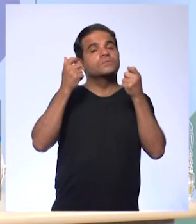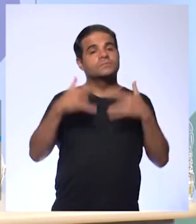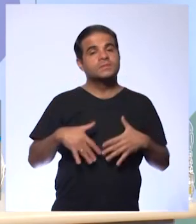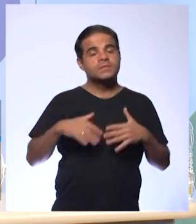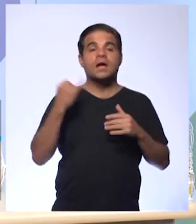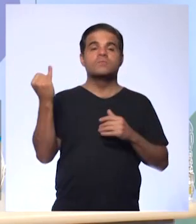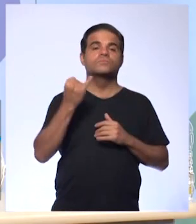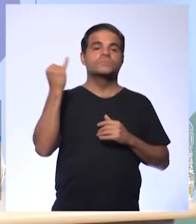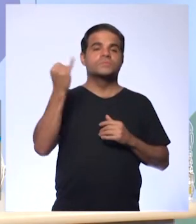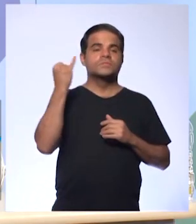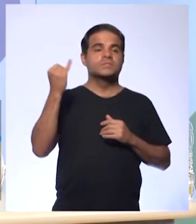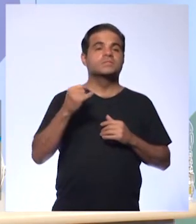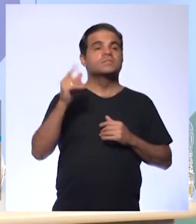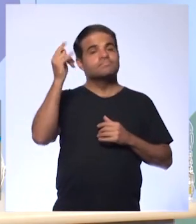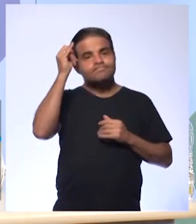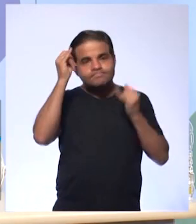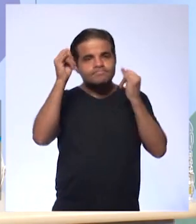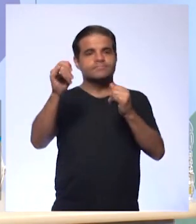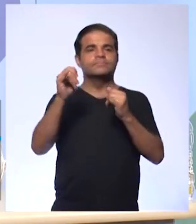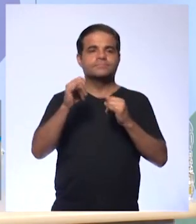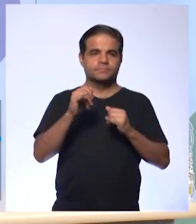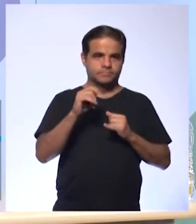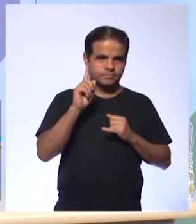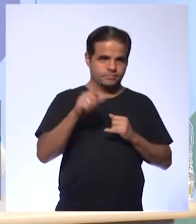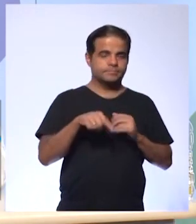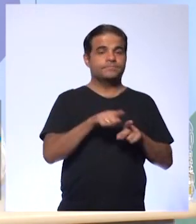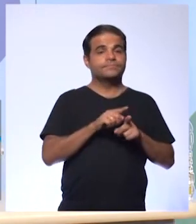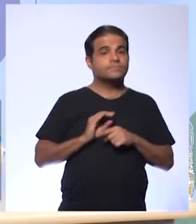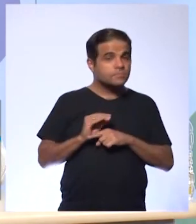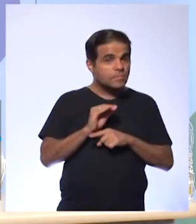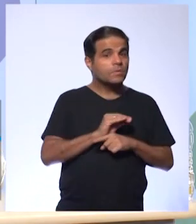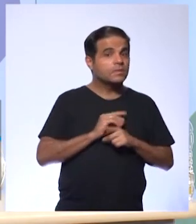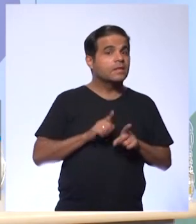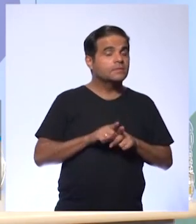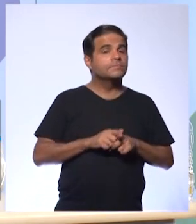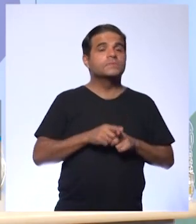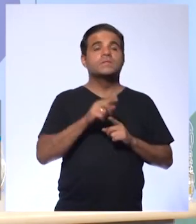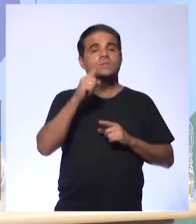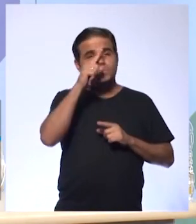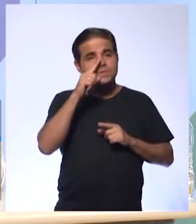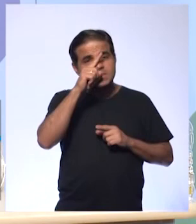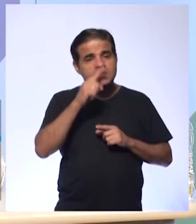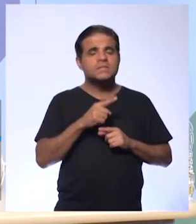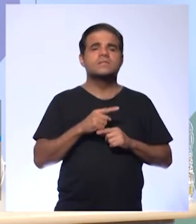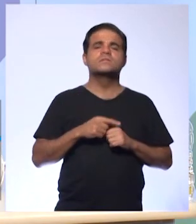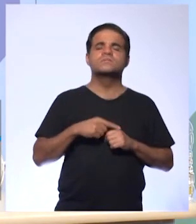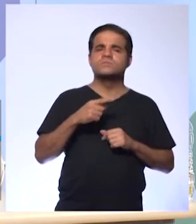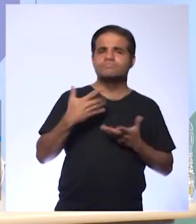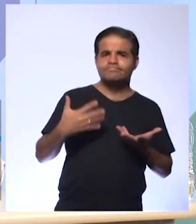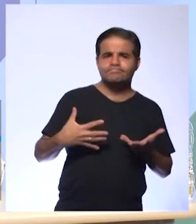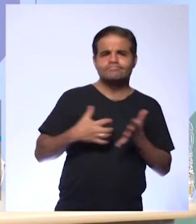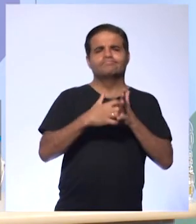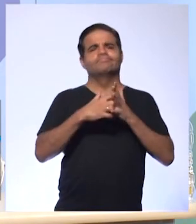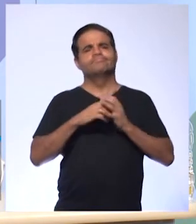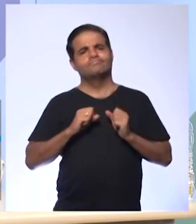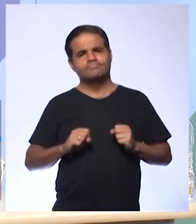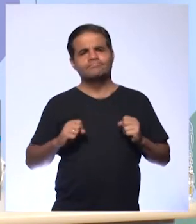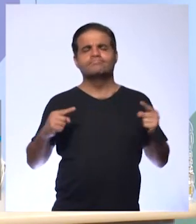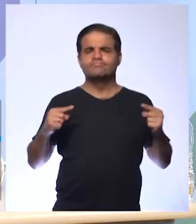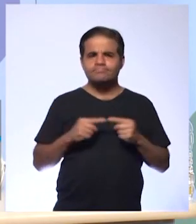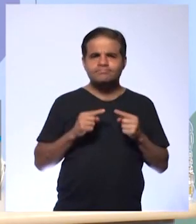sobre a importância da prevenção e cuidar aí dos riscos, né, a desastres, que isso tem a ver